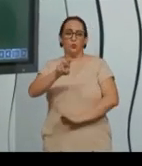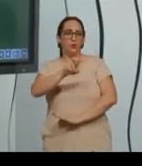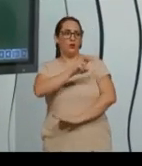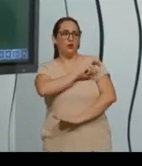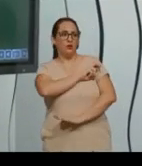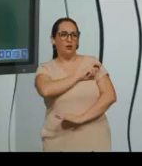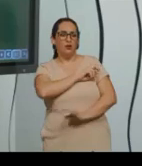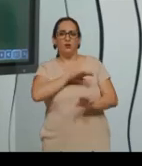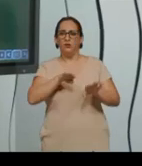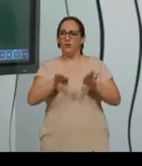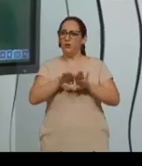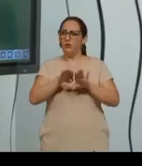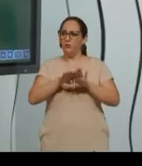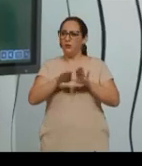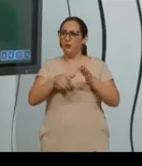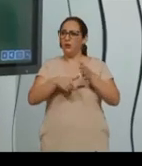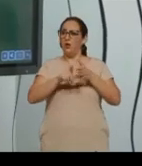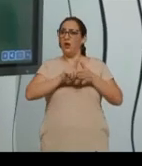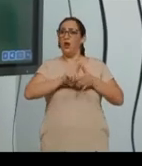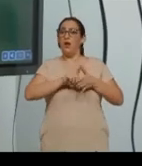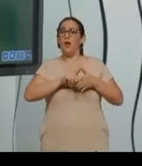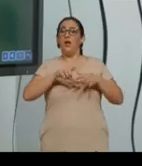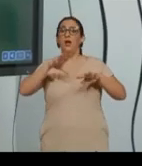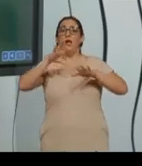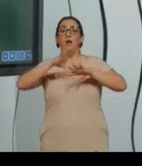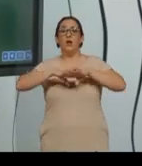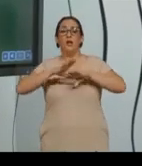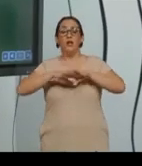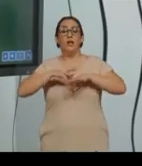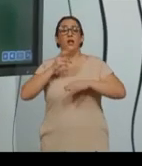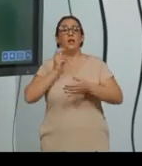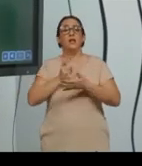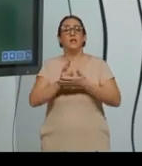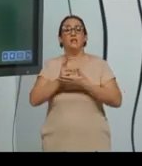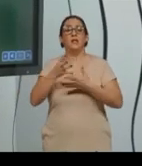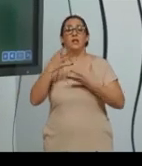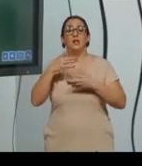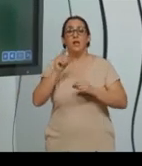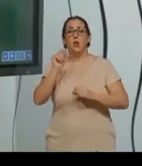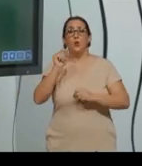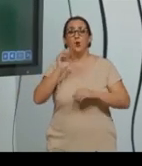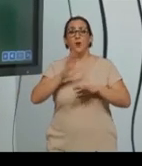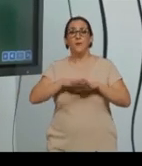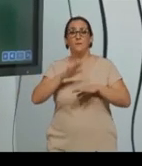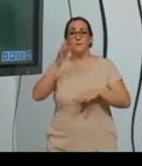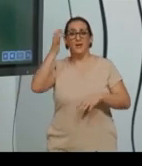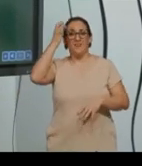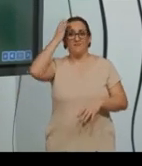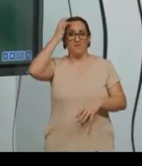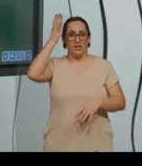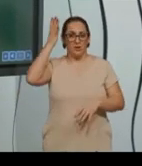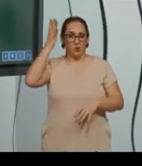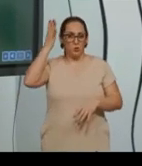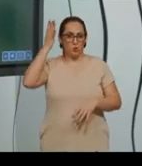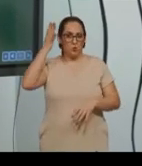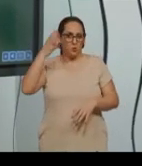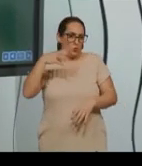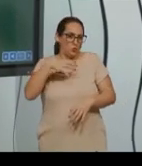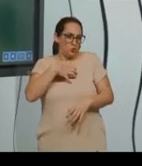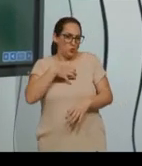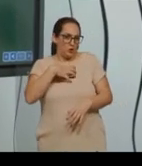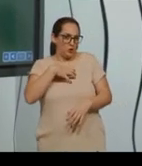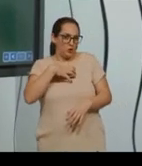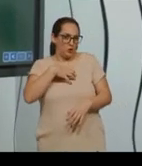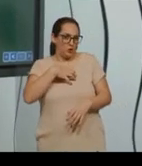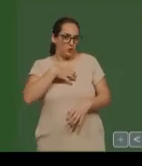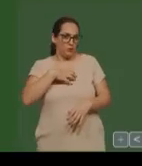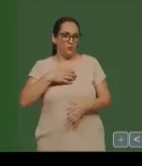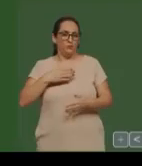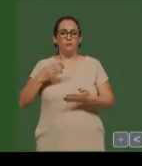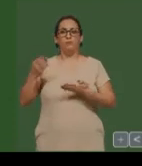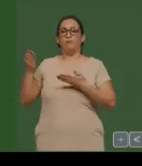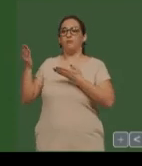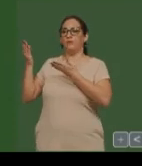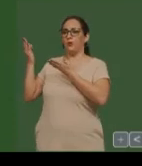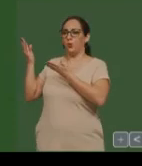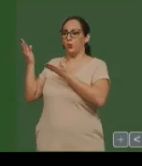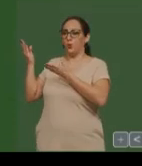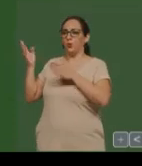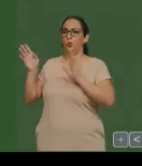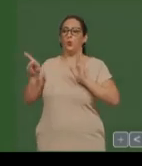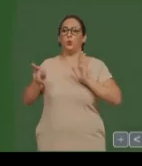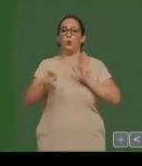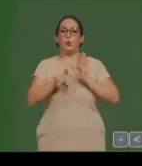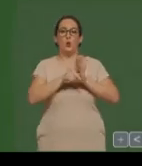foi anterior, a matemática sempre vai buscar o caminho mais fácil. Esse aqui eu vou fazer apenas pelo caminho mais fácil. Então está aqui a